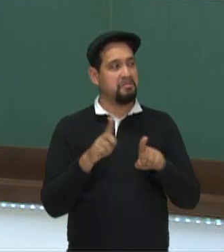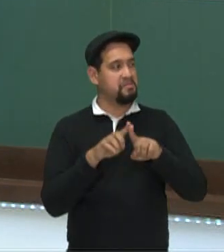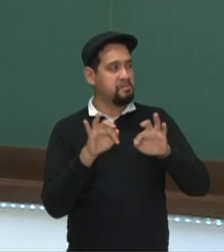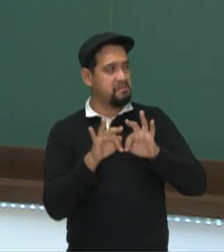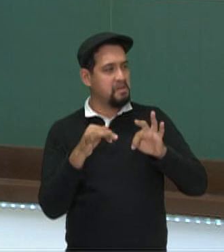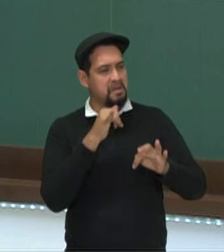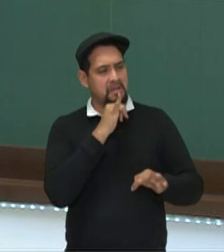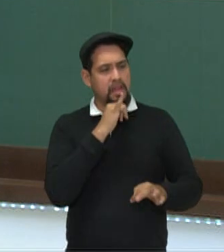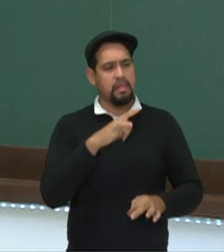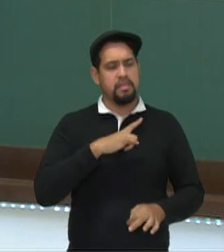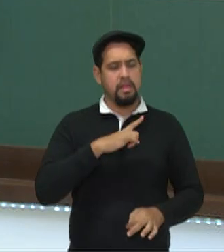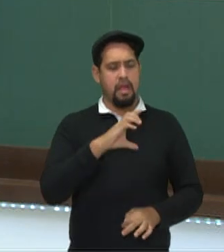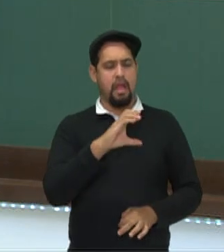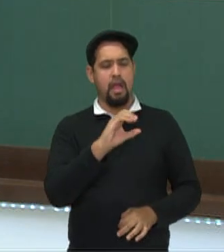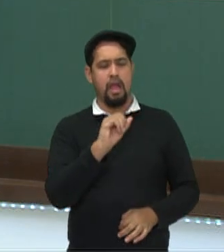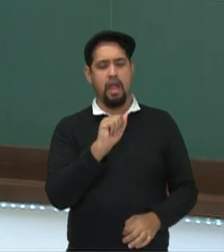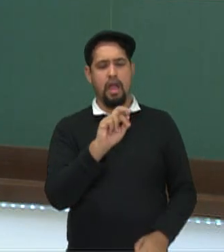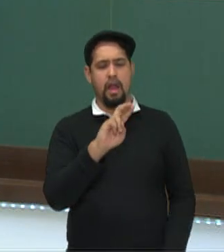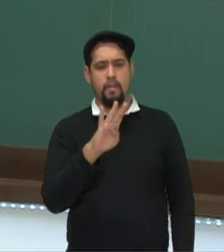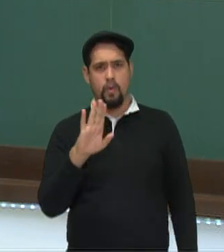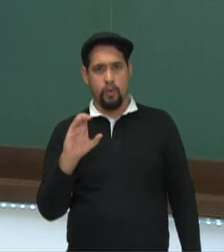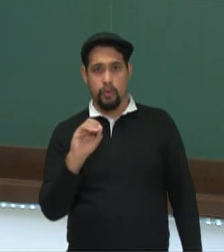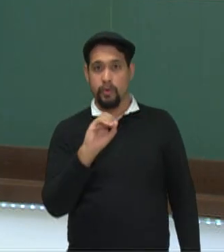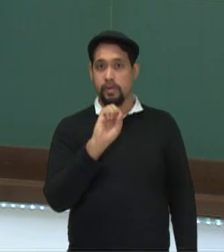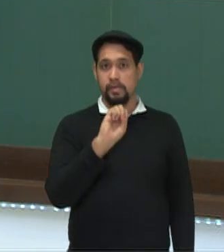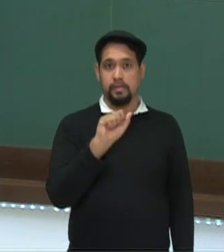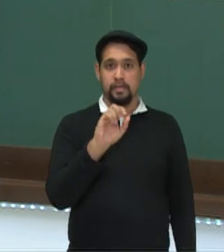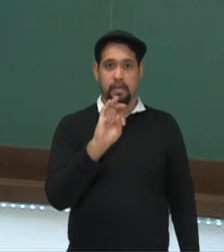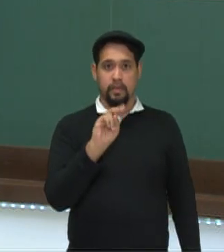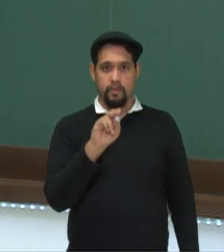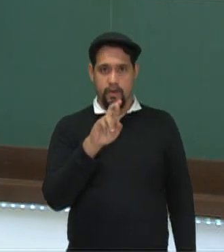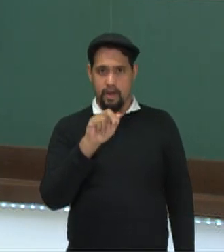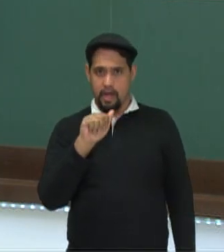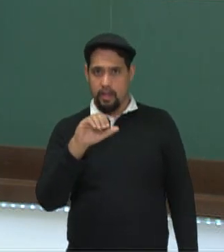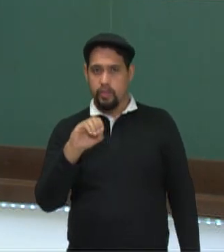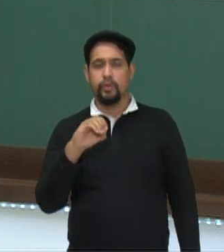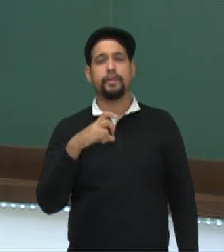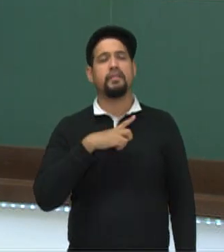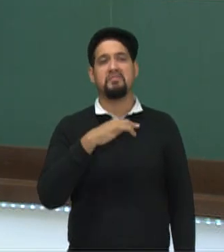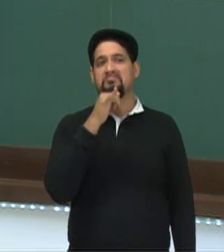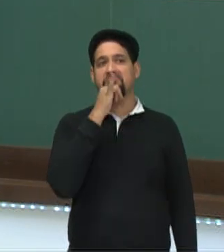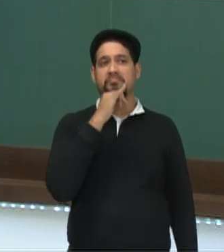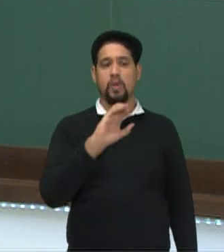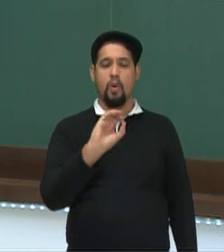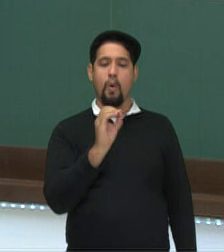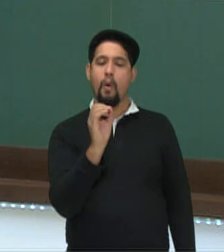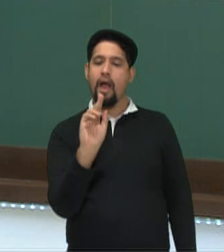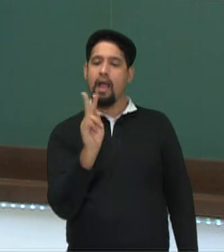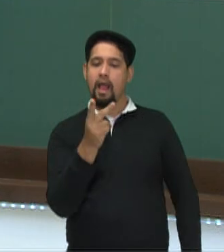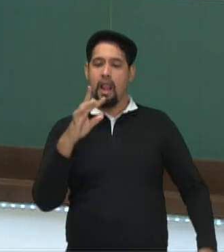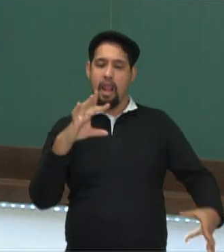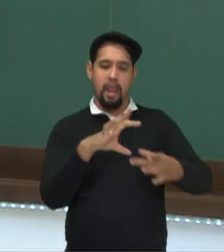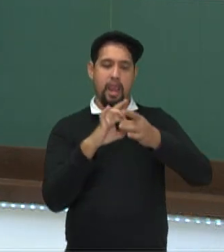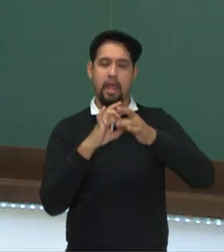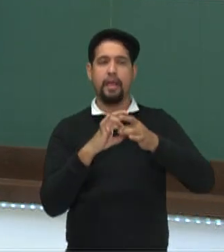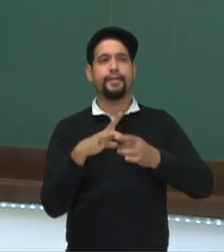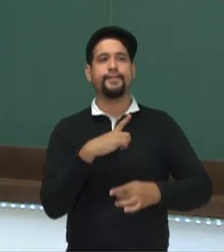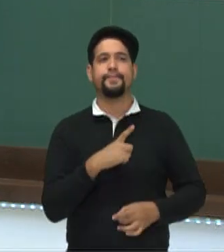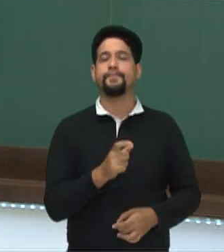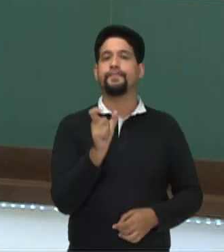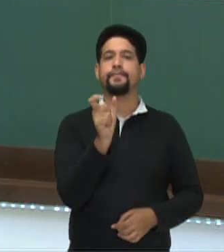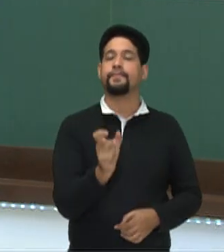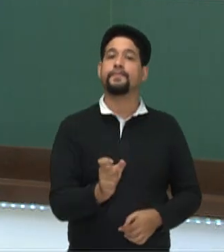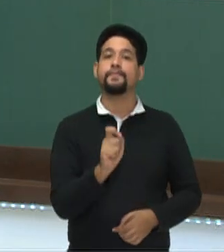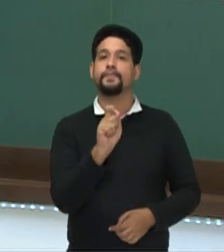um carbono saturado e neste carbono, este radical OH ligado, nós temos aí então